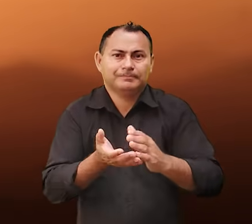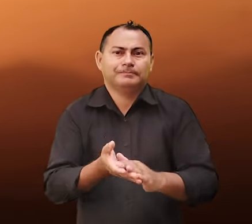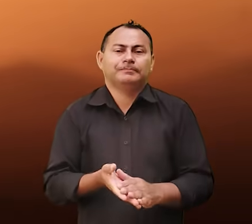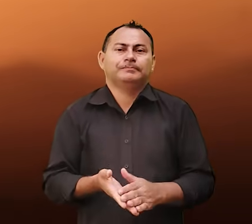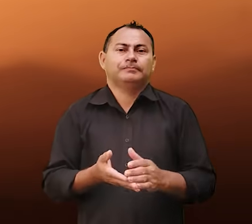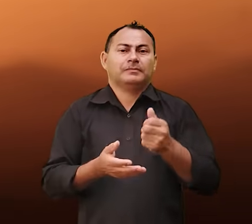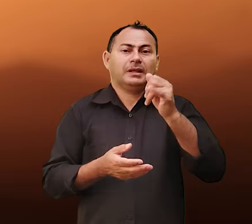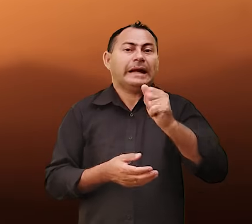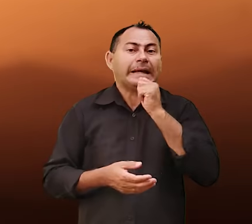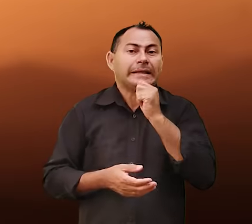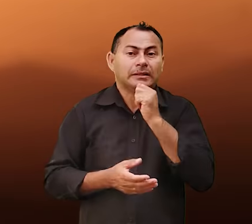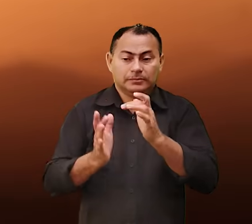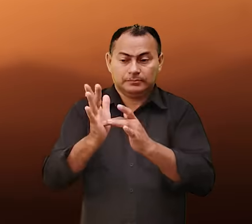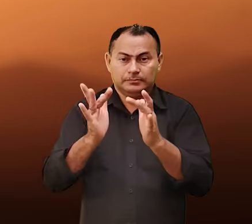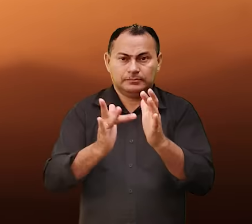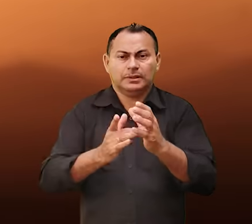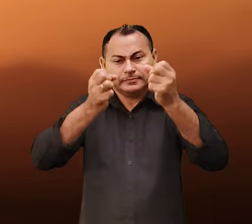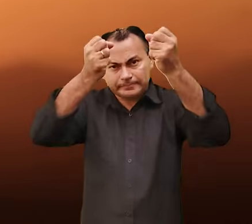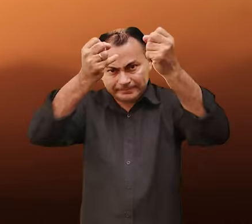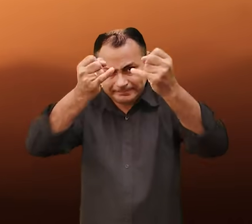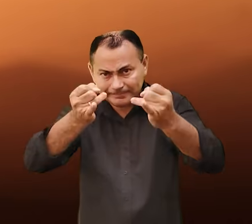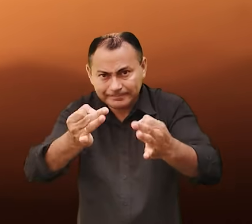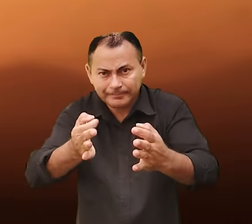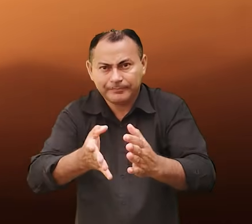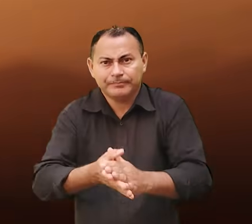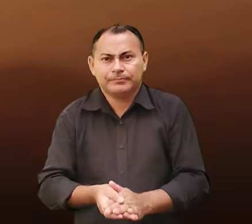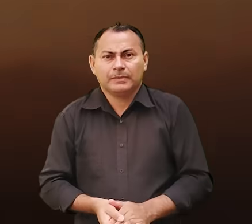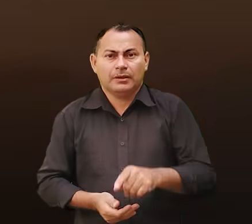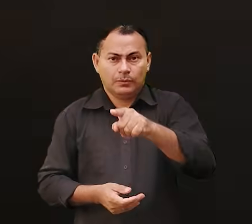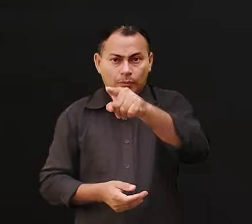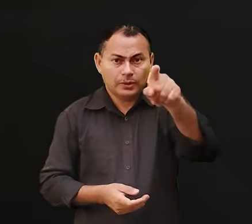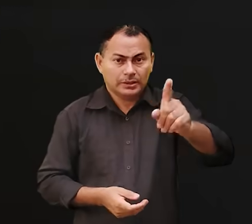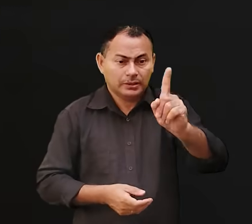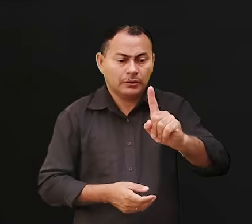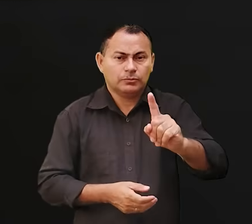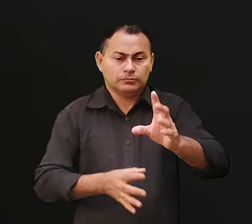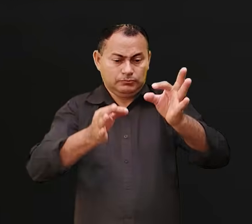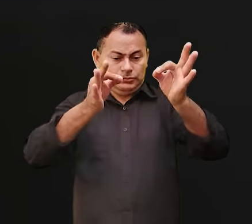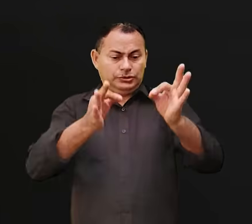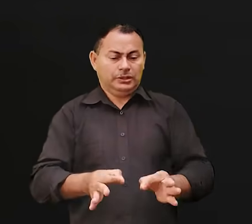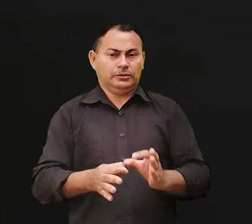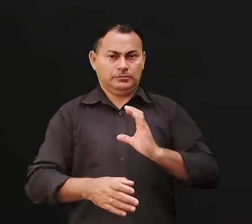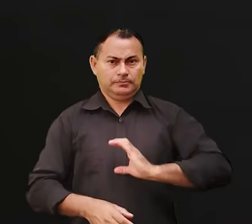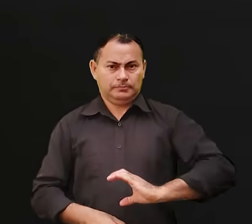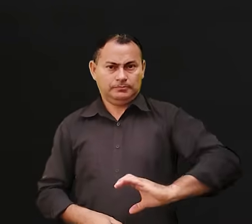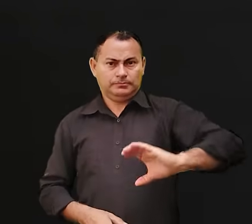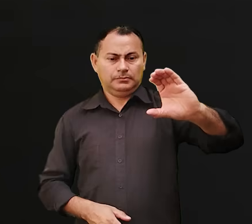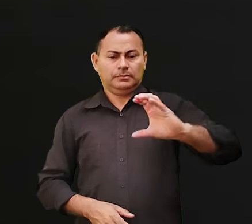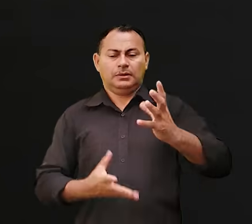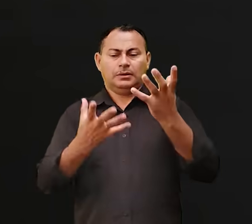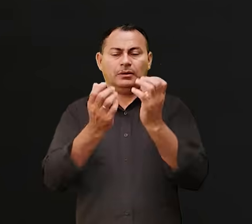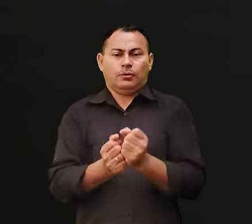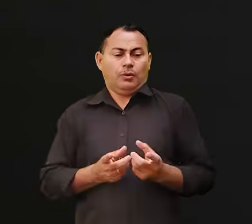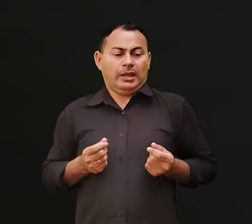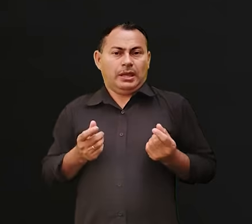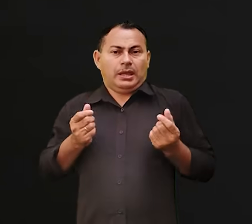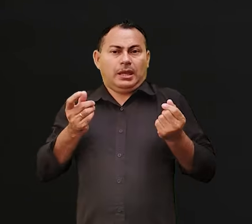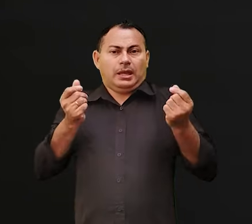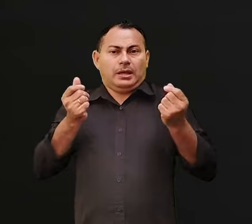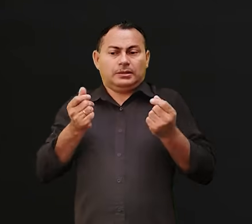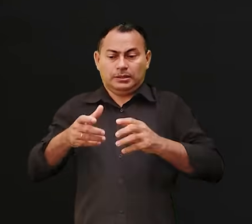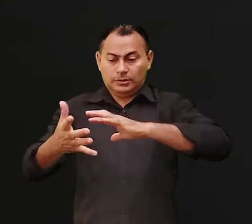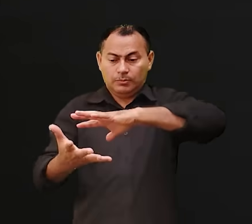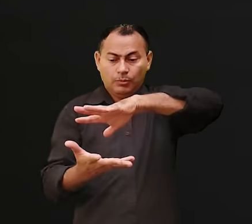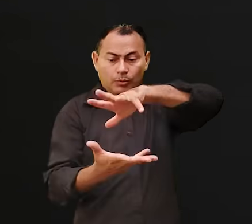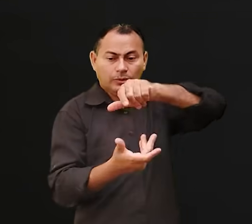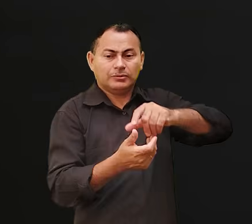administrador. Aí então Jesus dá uma explicação. Se vocês não forem dignos de confiança em lidar com